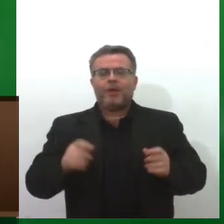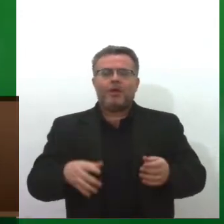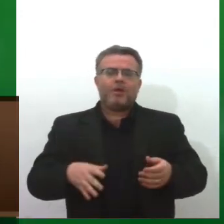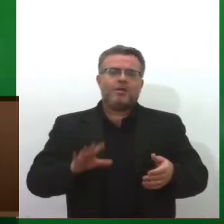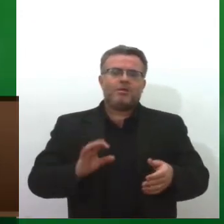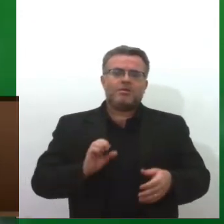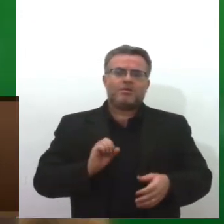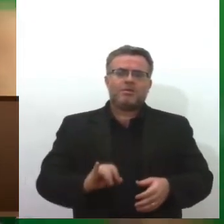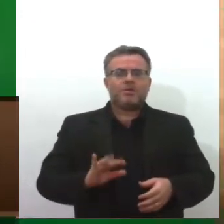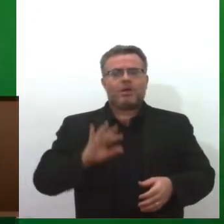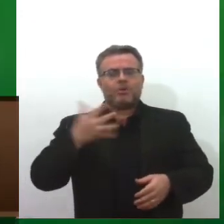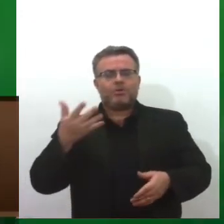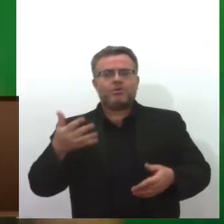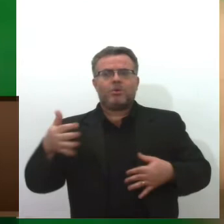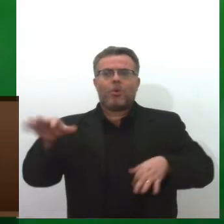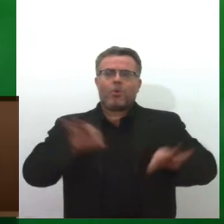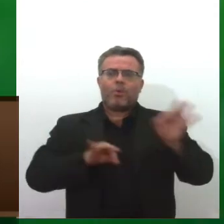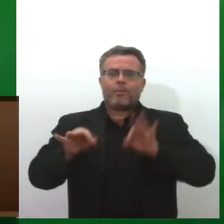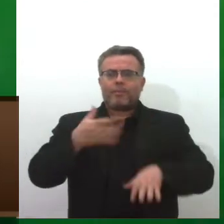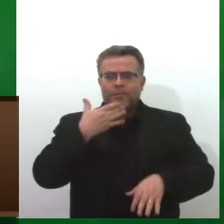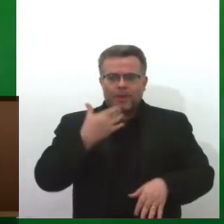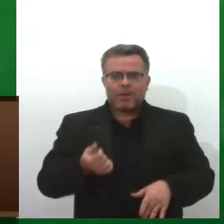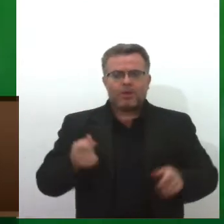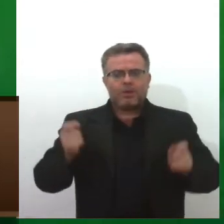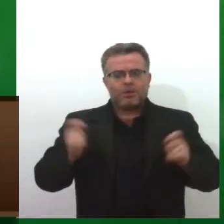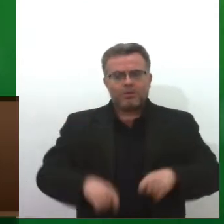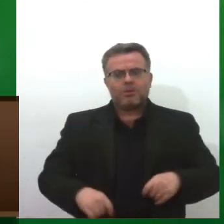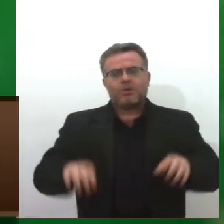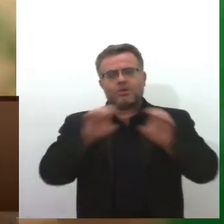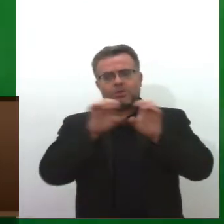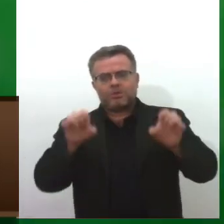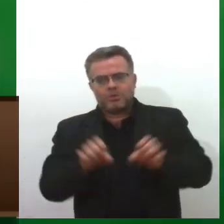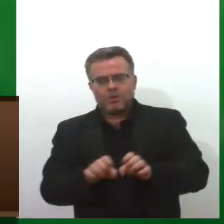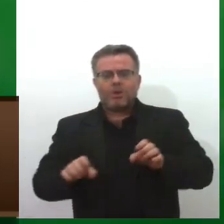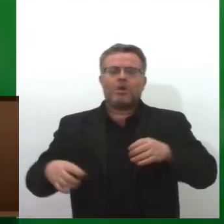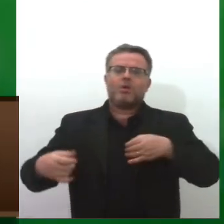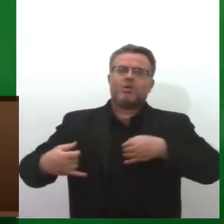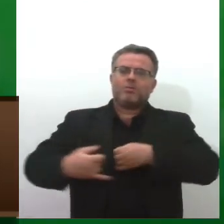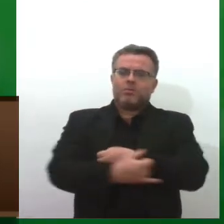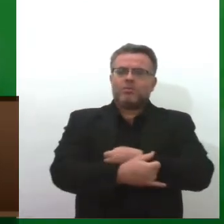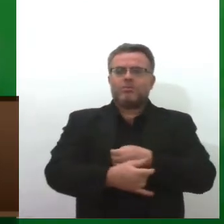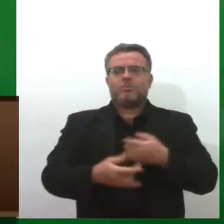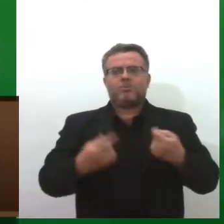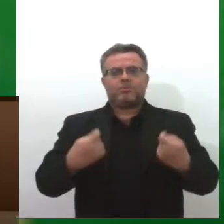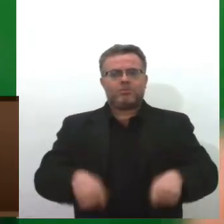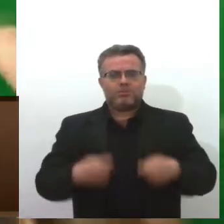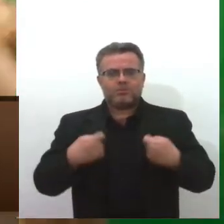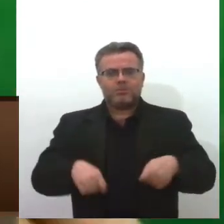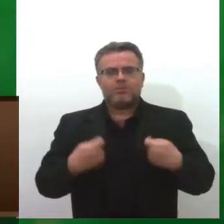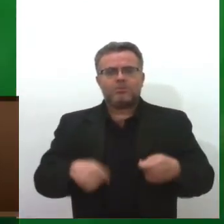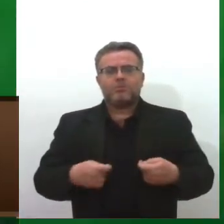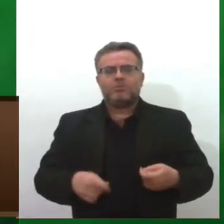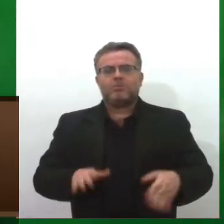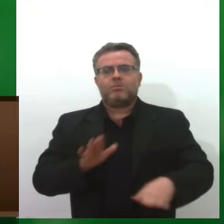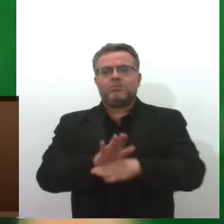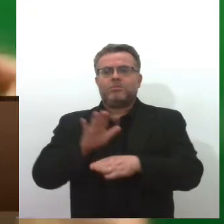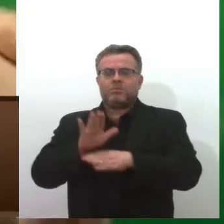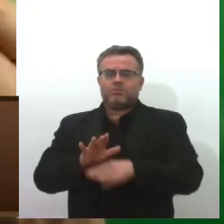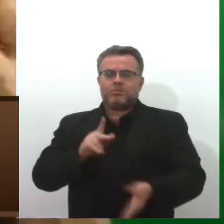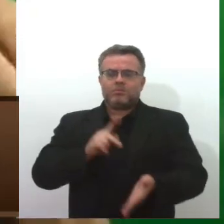da feira. Toda a estrutura e a infraestrutura ao redor, ela tem esse impacto